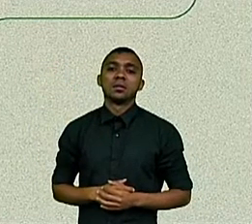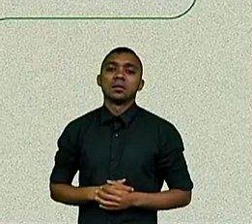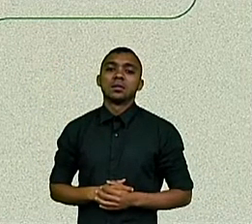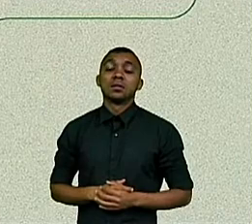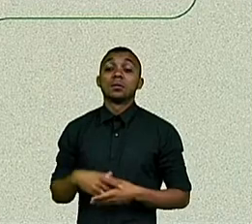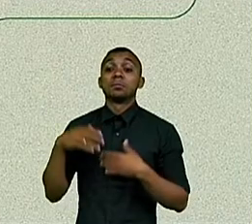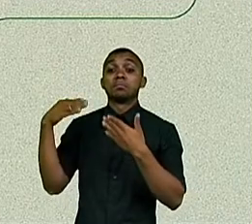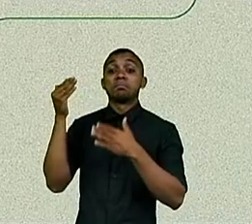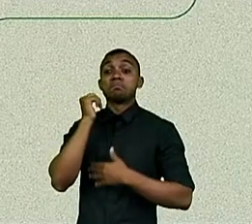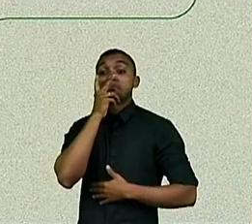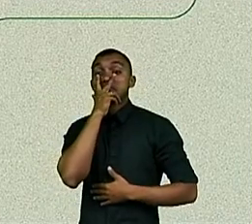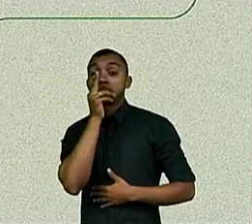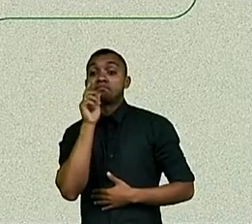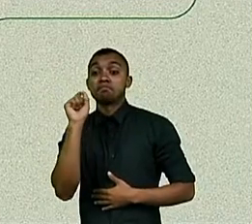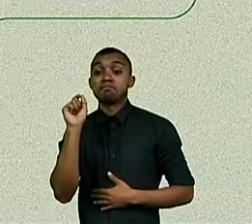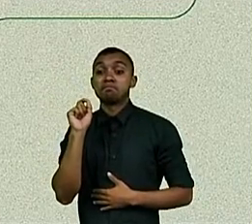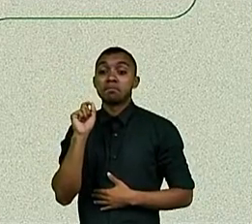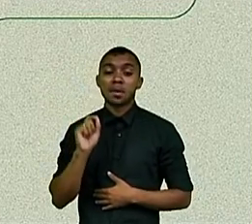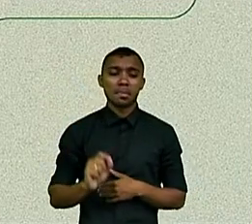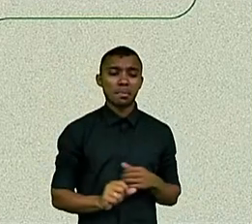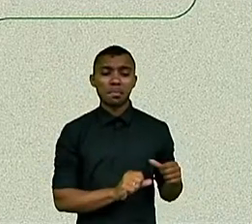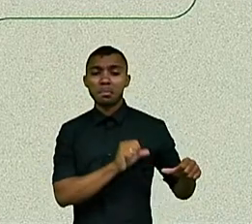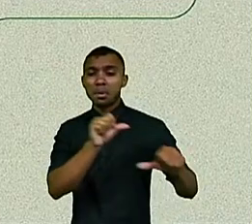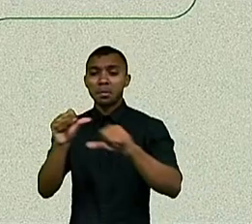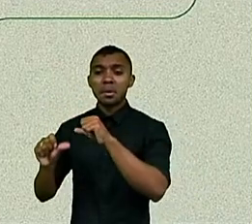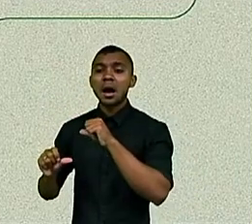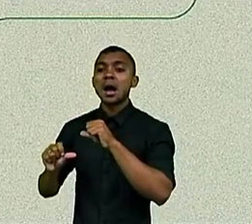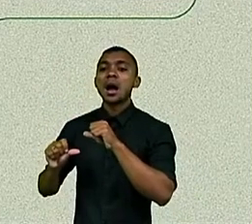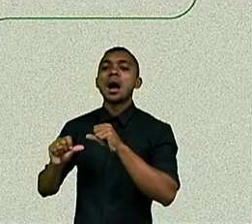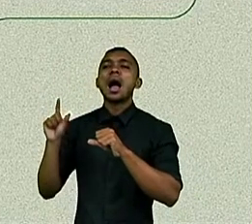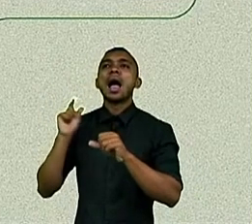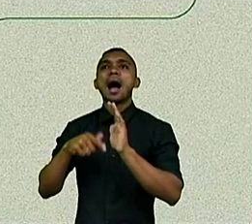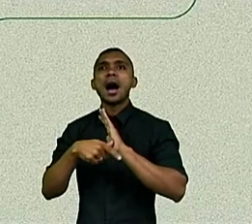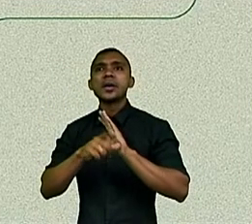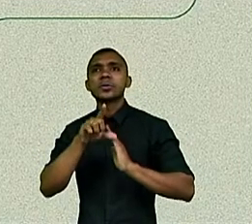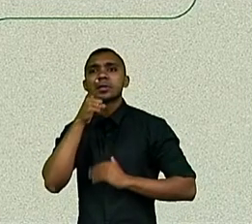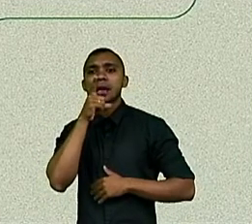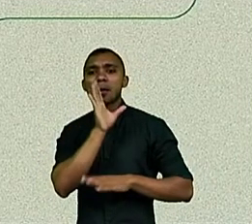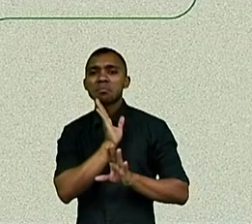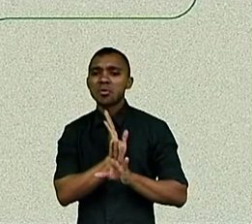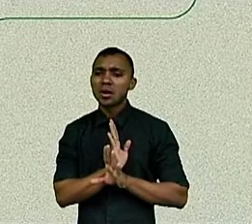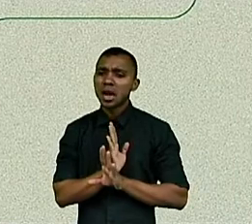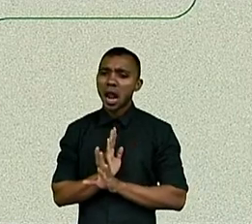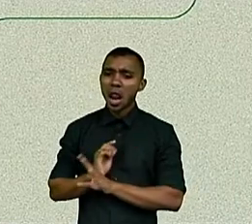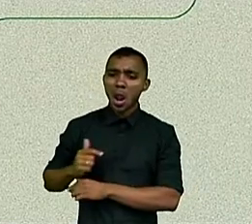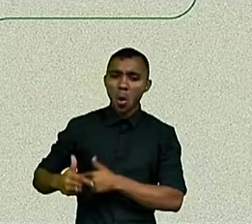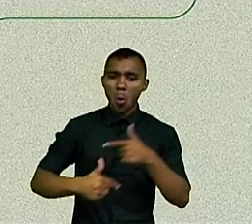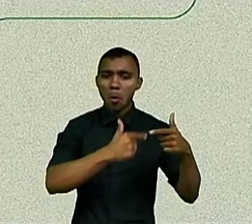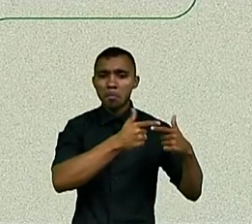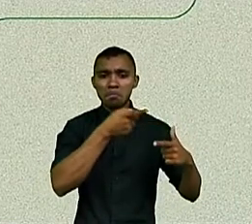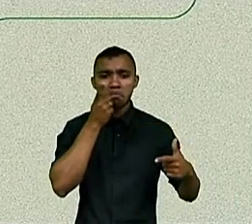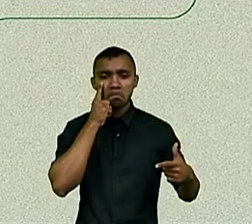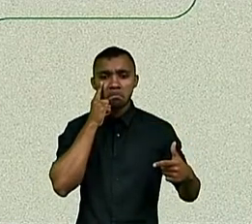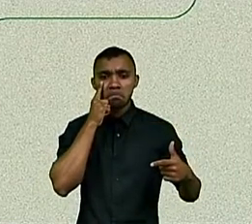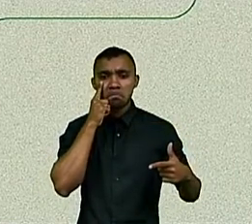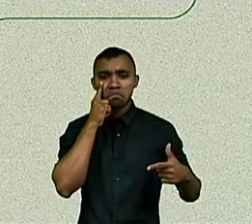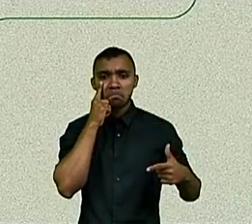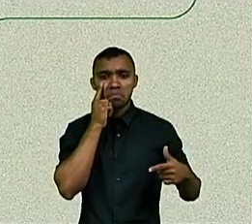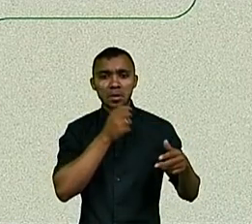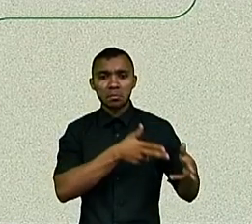a ideia de que as transformações só conseguiam essa baioneta na mão da Liberdade que o quadro